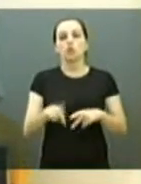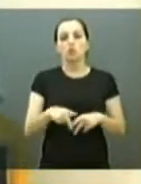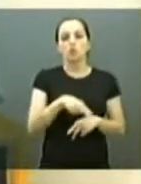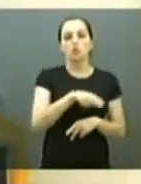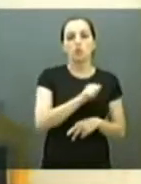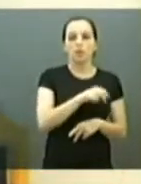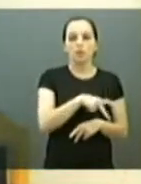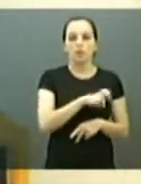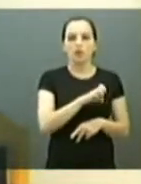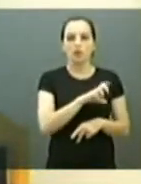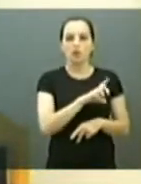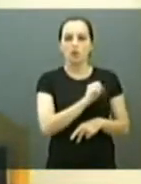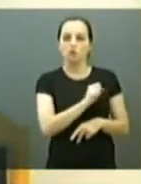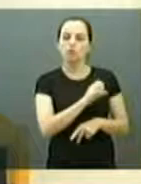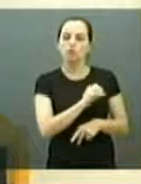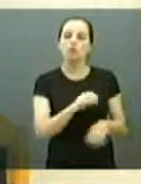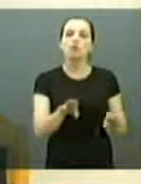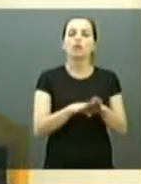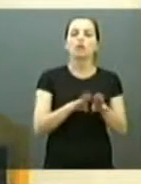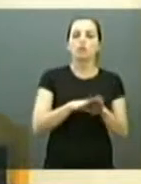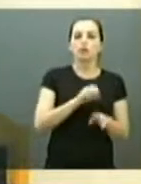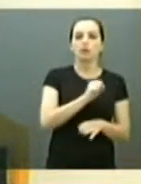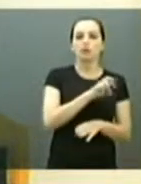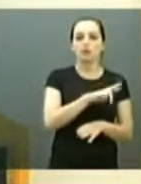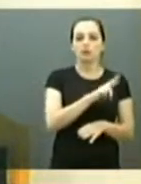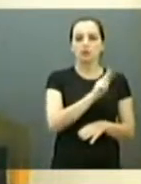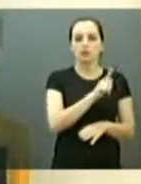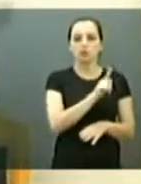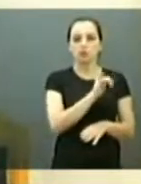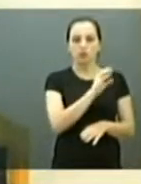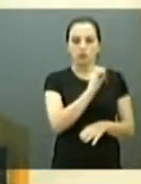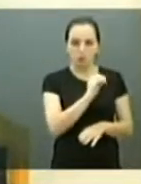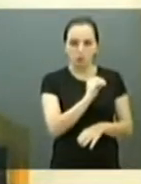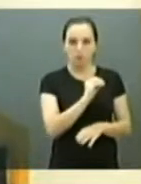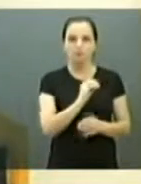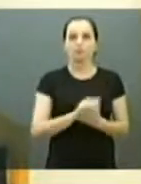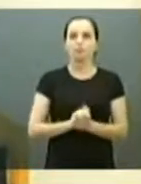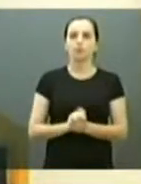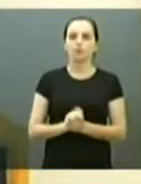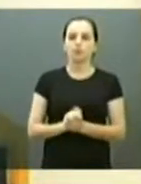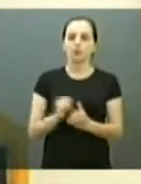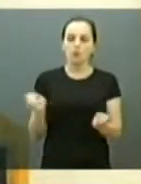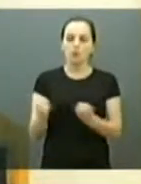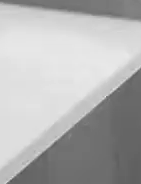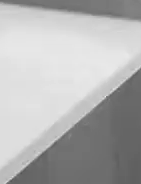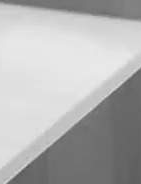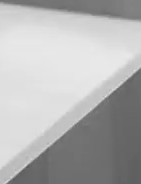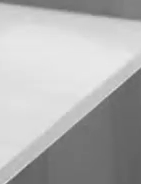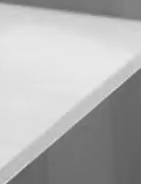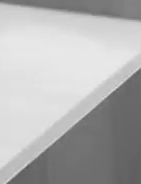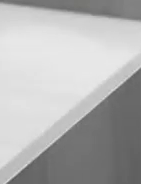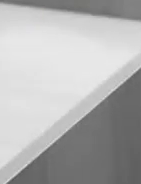Napeloso. Bom, acabou meu tempo, infelizmente não posso concluir. Obrigado.